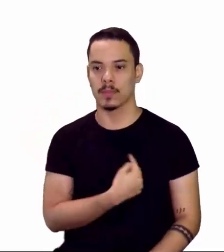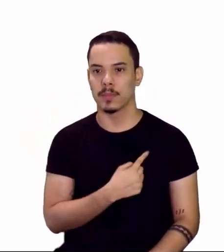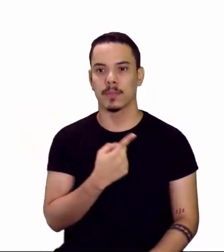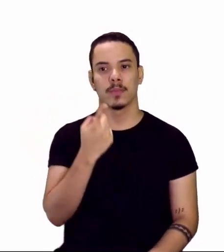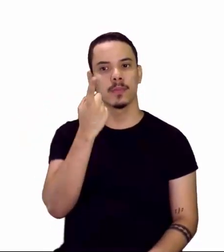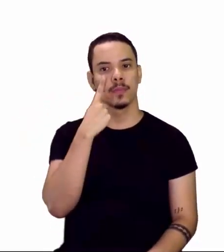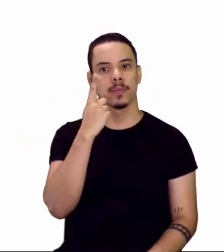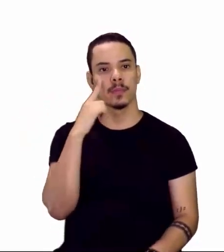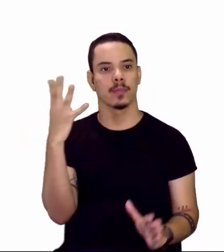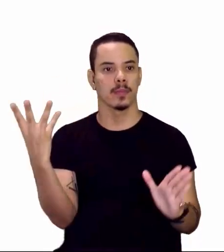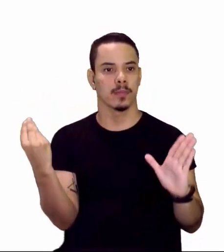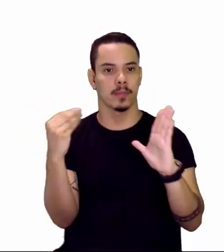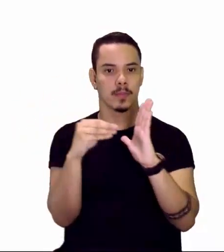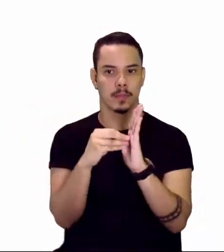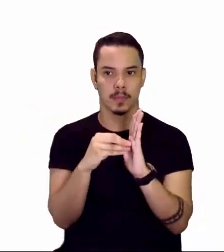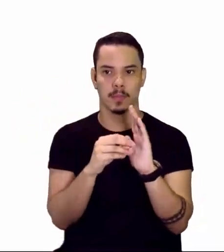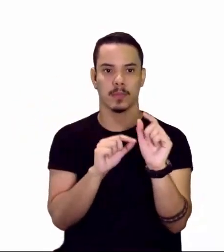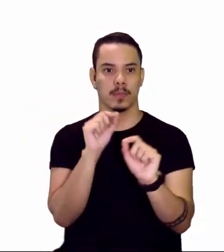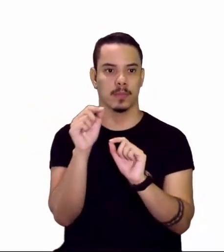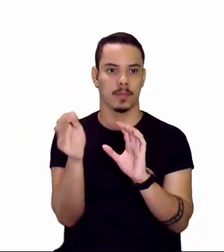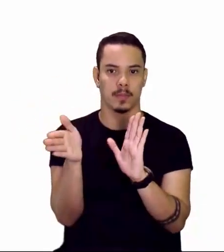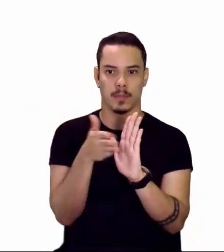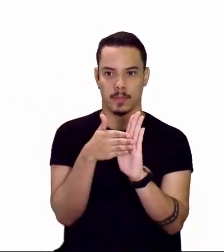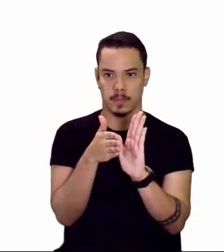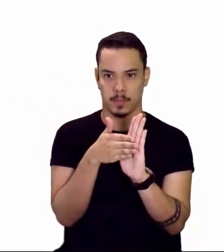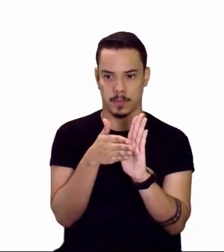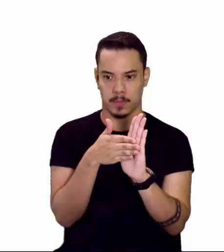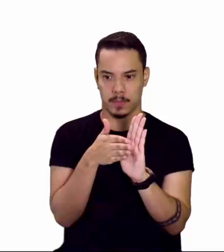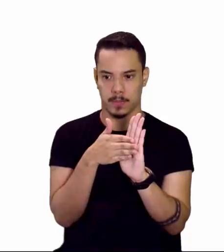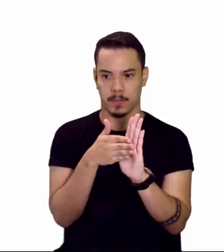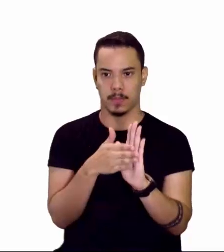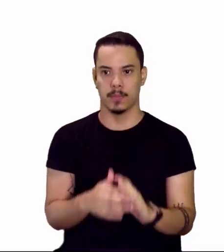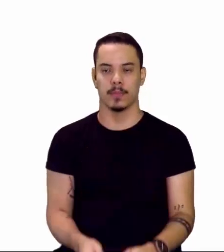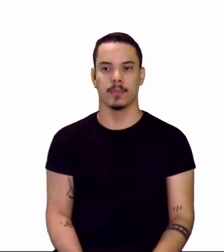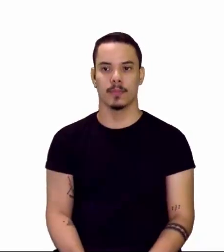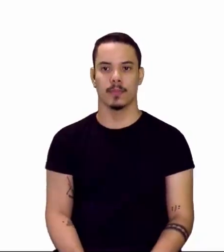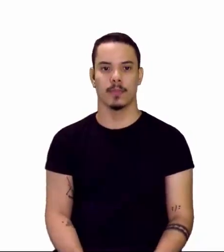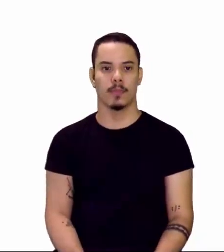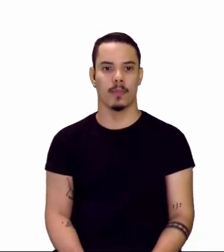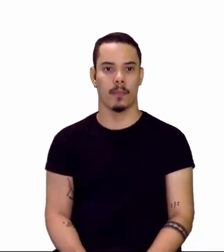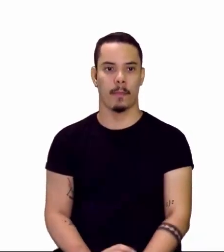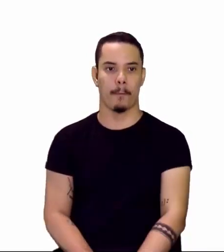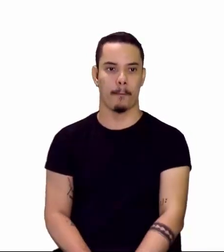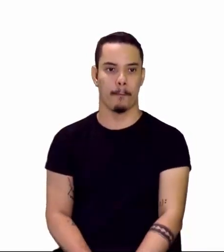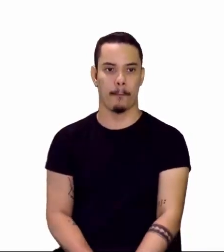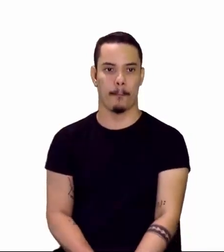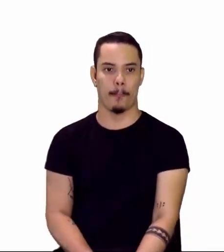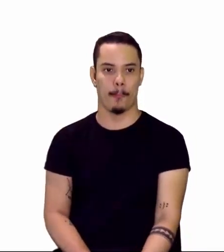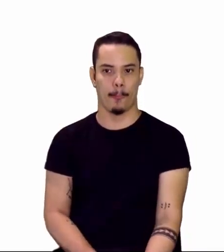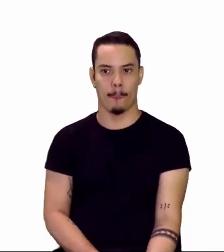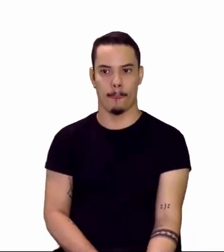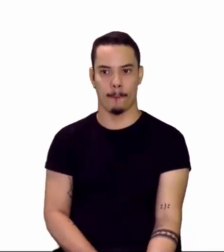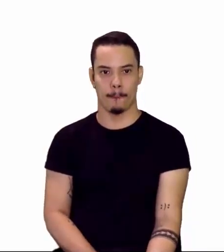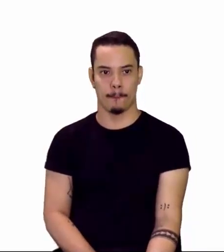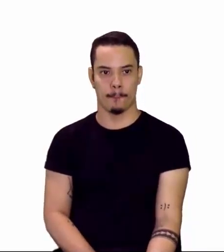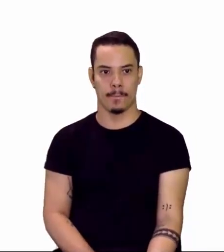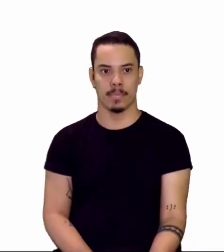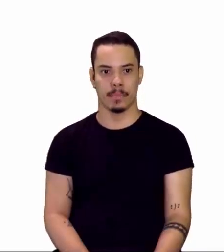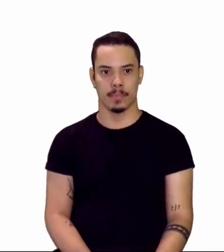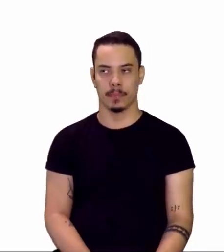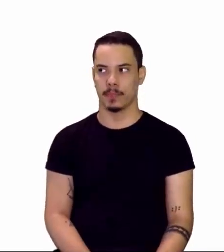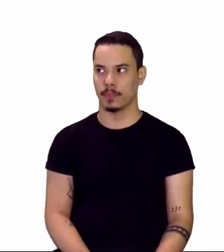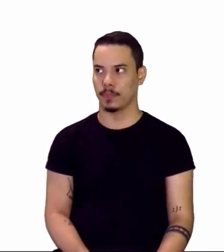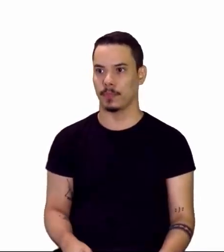vamos atribuir aqui, vamos propor o seguinte, ó. Seguinte sequência de passos.